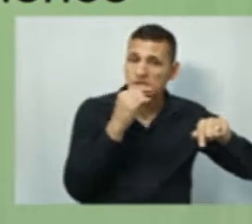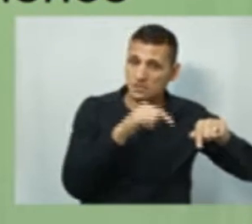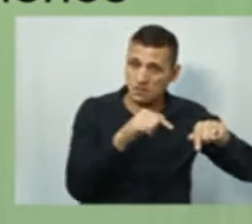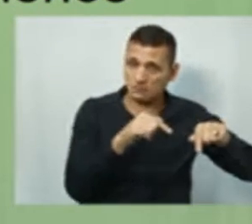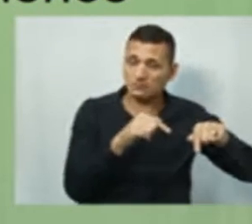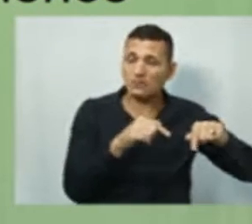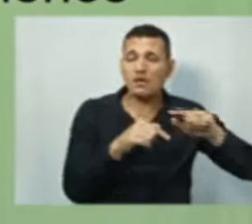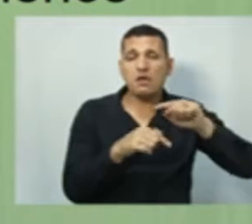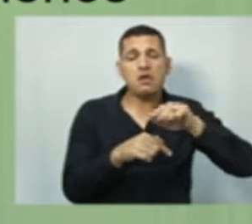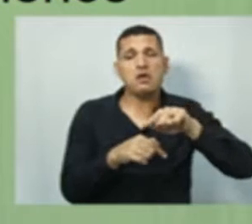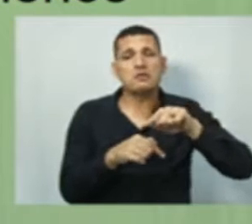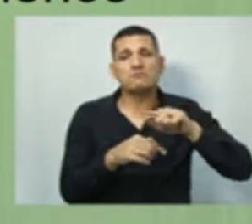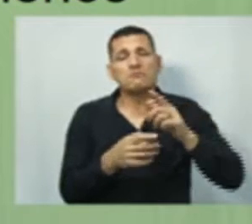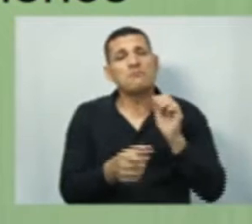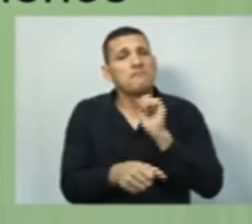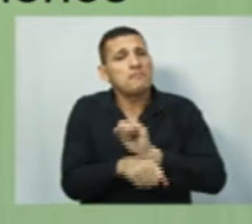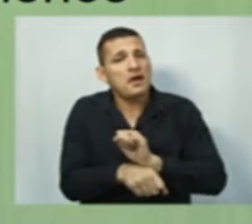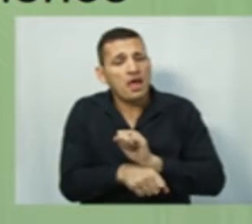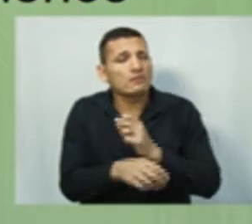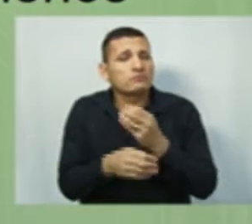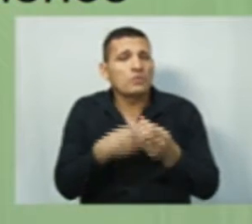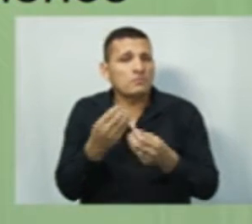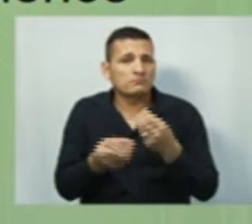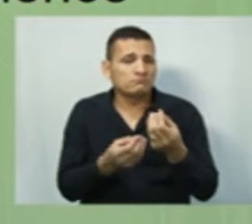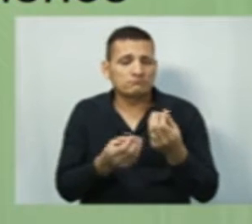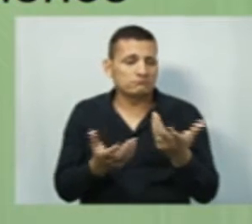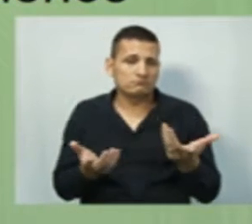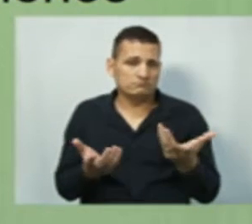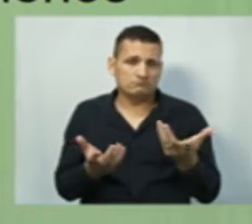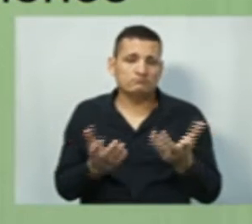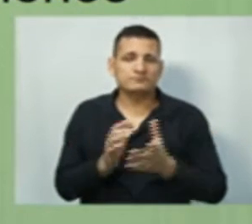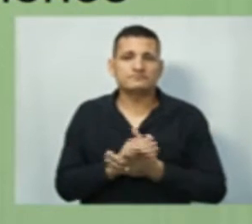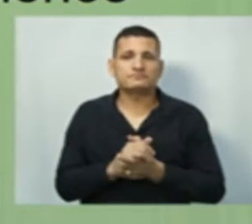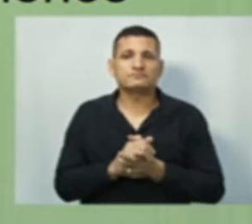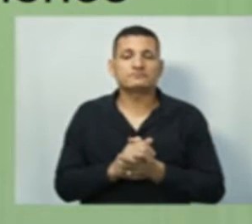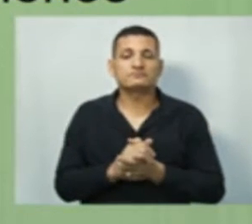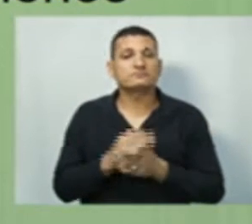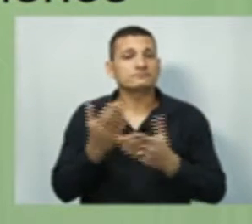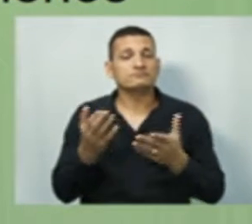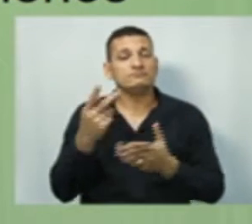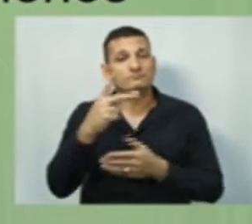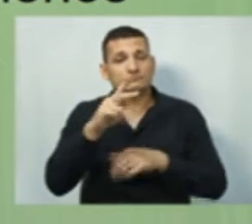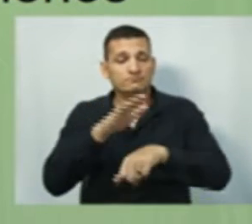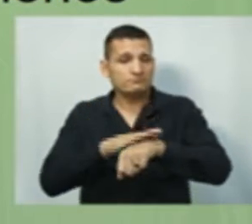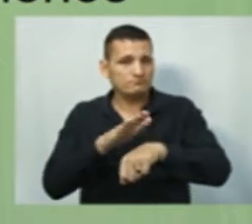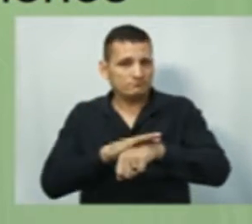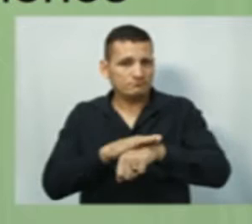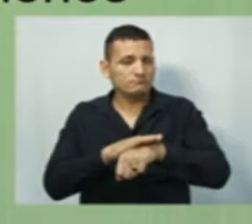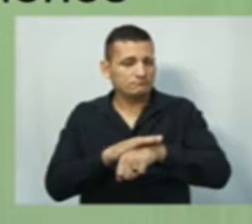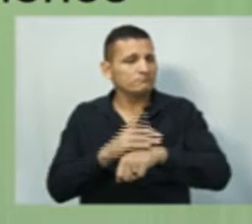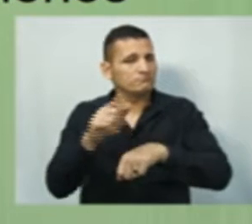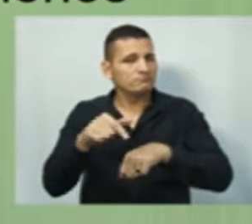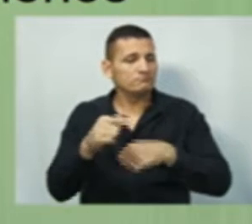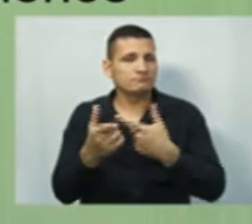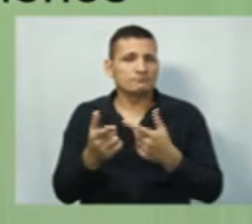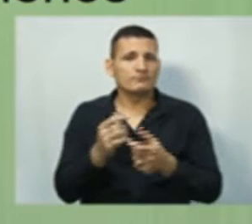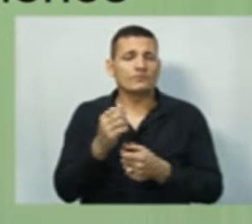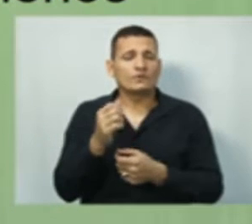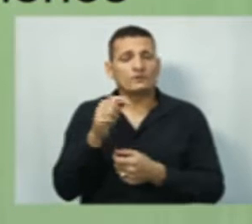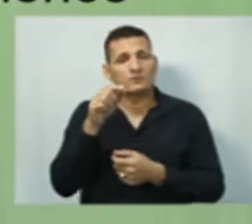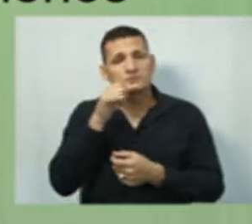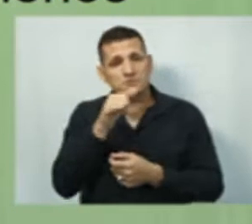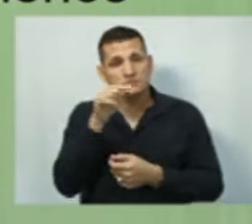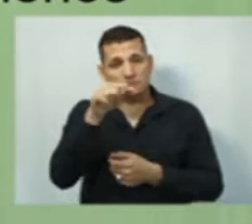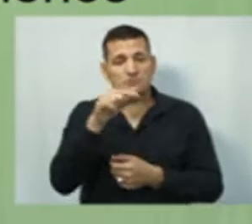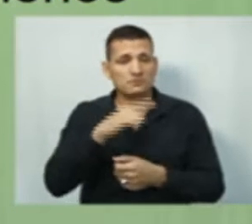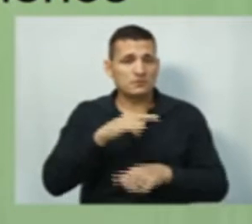vai multiplicar dinheiro conseguindo fazer as duas coisas ao mesmo tempo. E assim é o seu tempo também. Você, quando gere o seu tempo, você